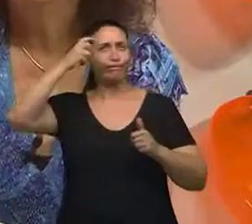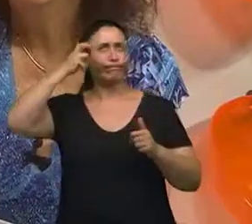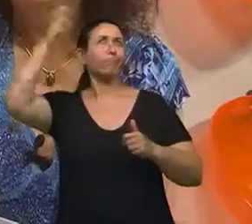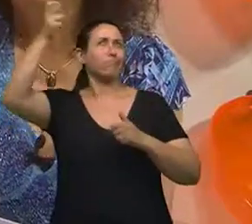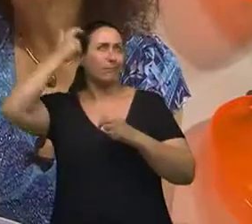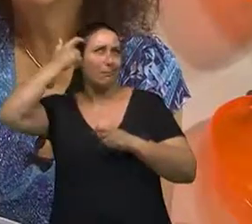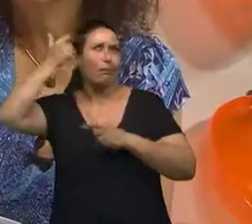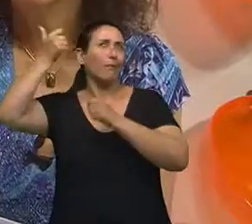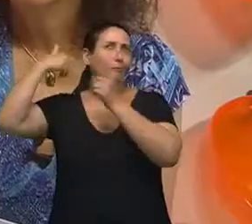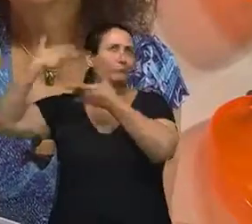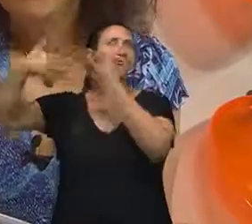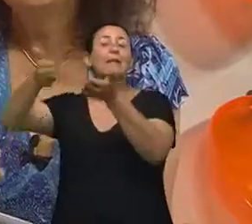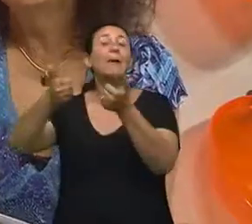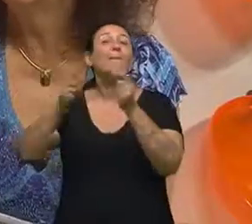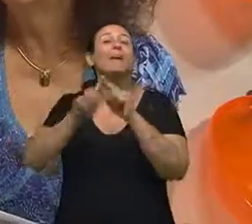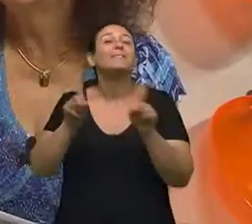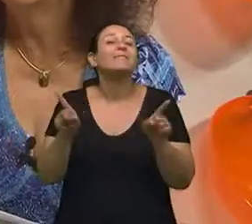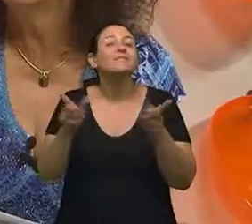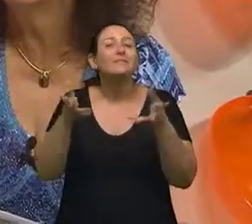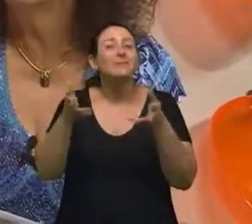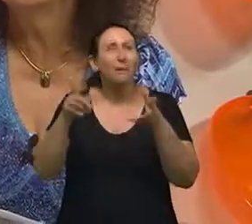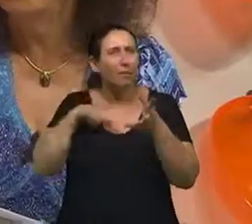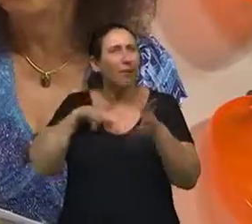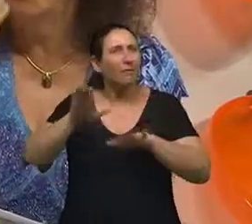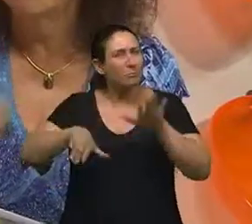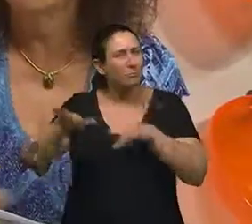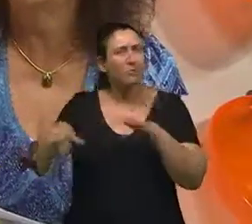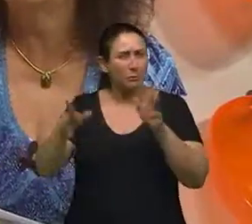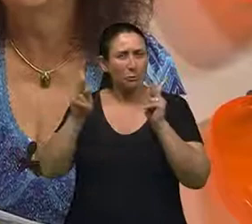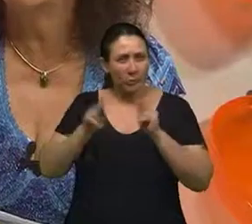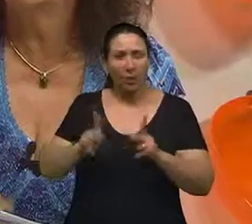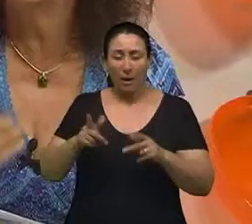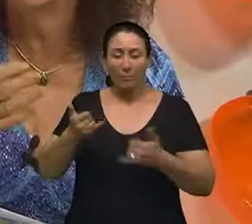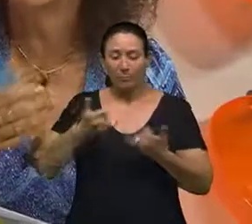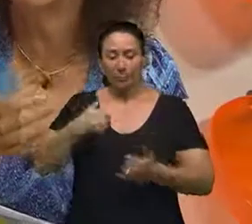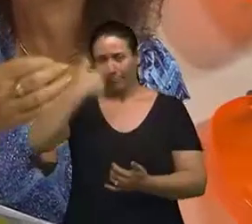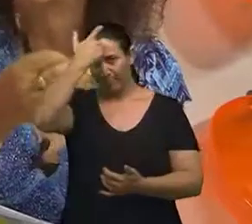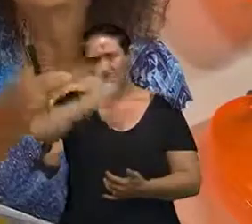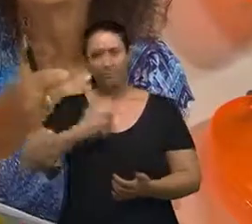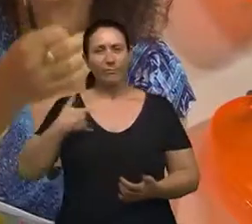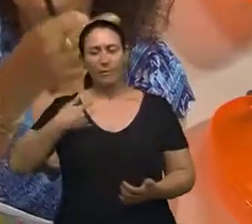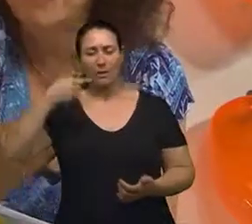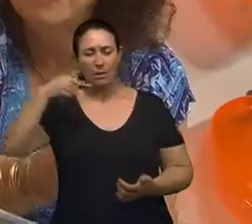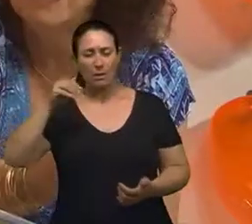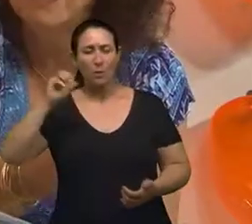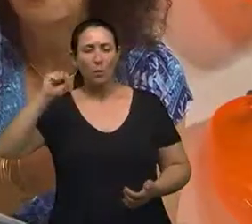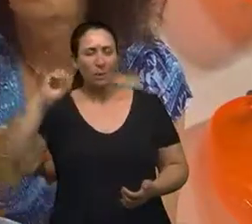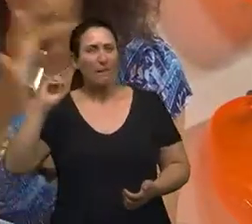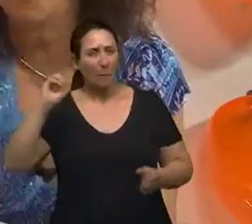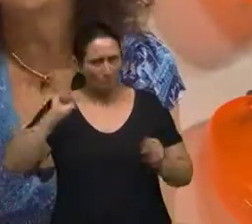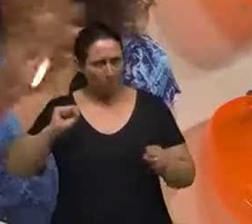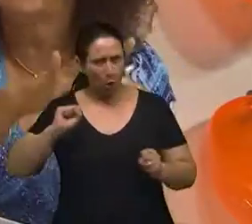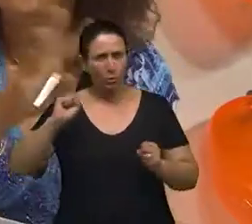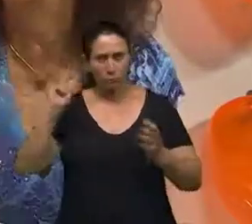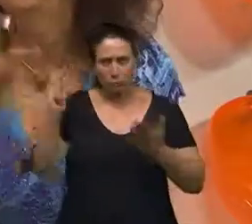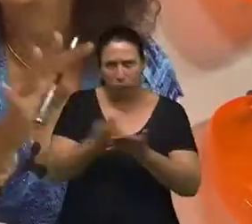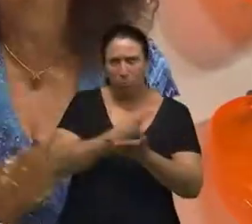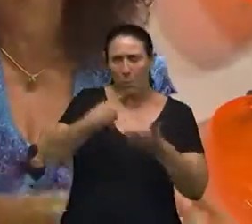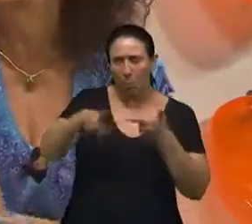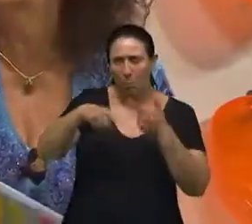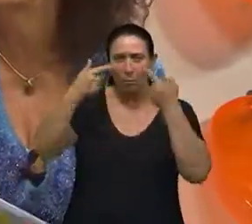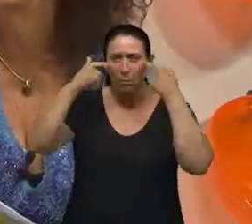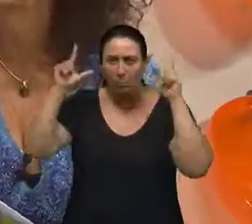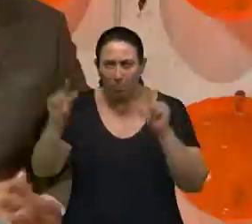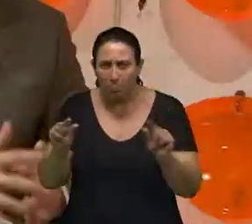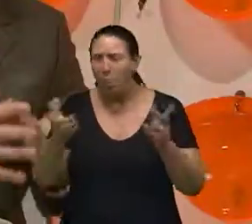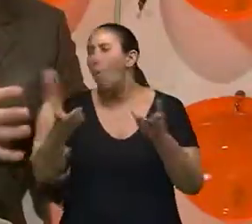né? Na realidade, tem patologias que, se o organismo envelhecer 70, 80, vai ter ou é diferente também